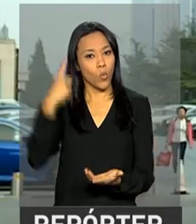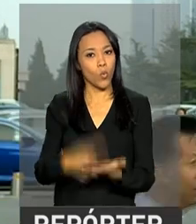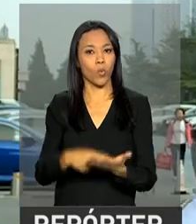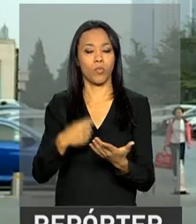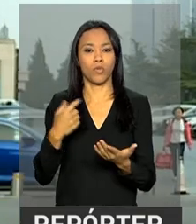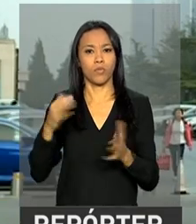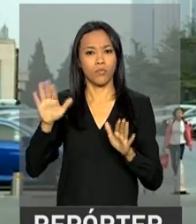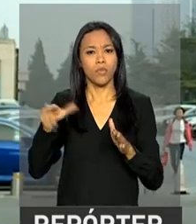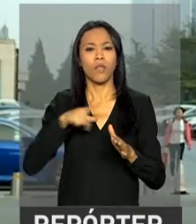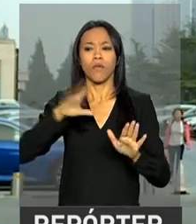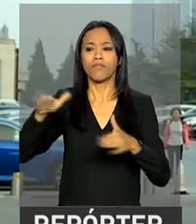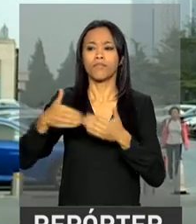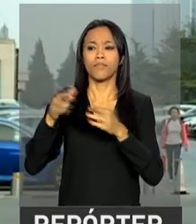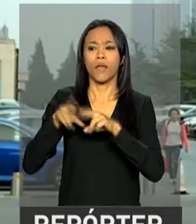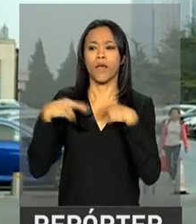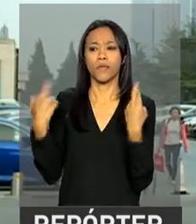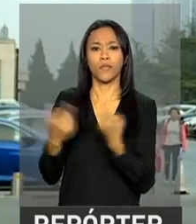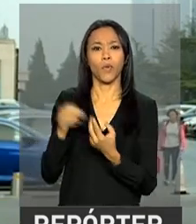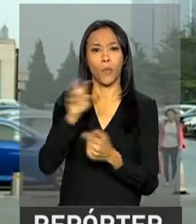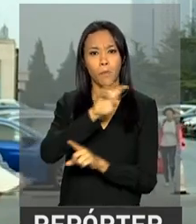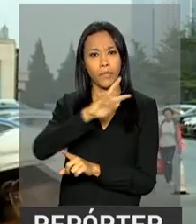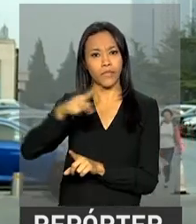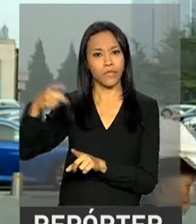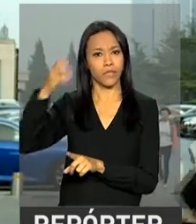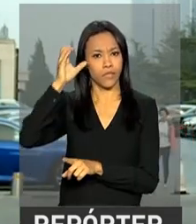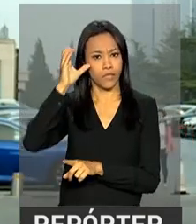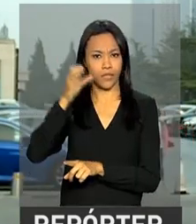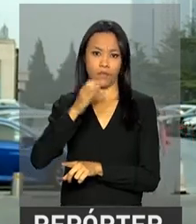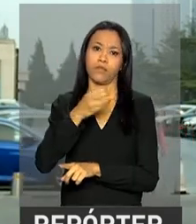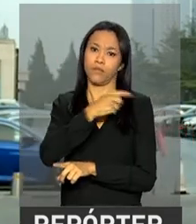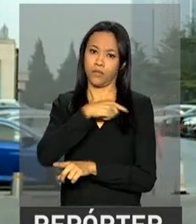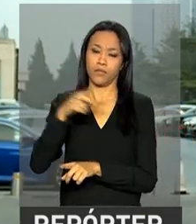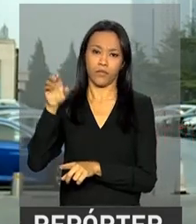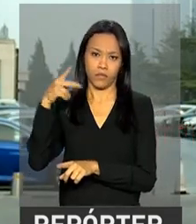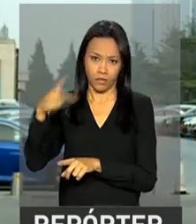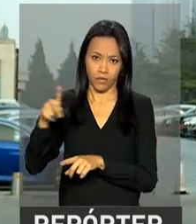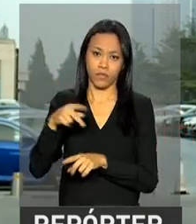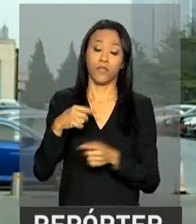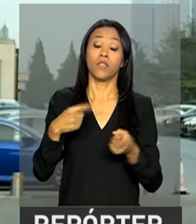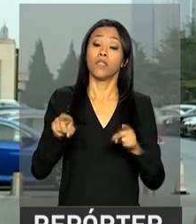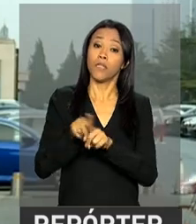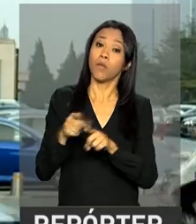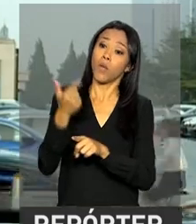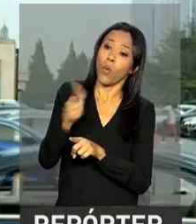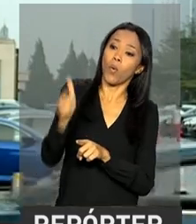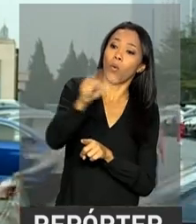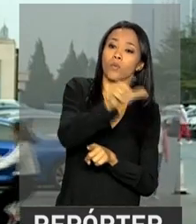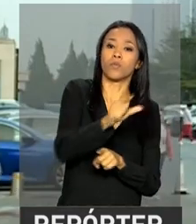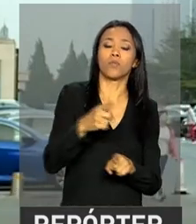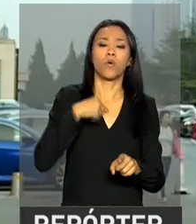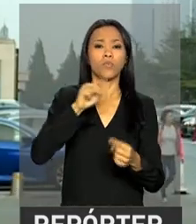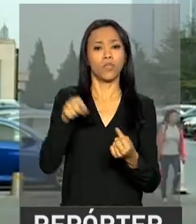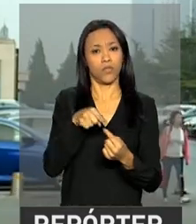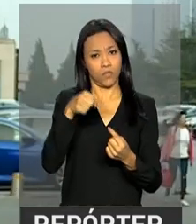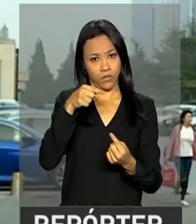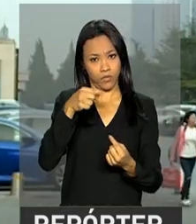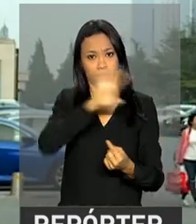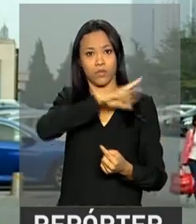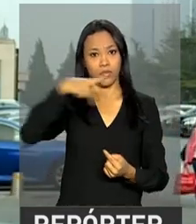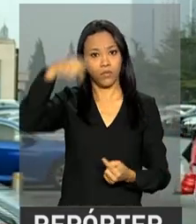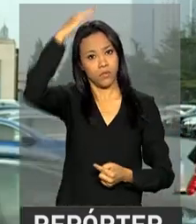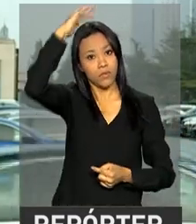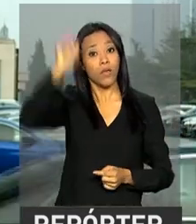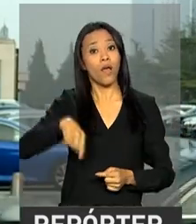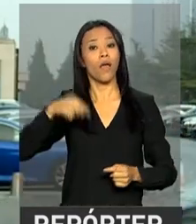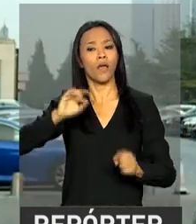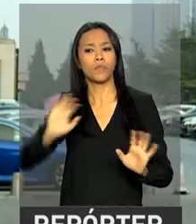e se reúne com o presidente Xi Jinping e com autoridades chinesas. Segundo o presidente Temer, o objetivo é incentivar